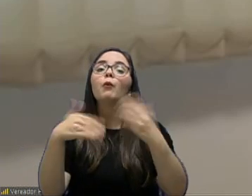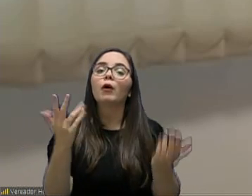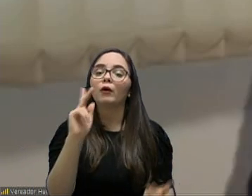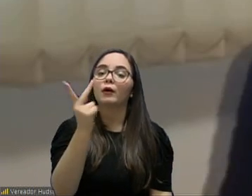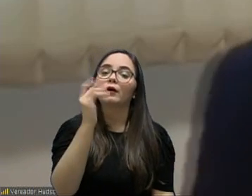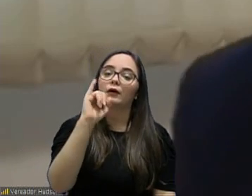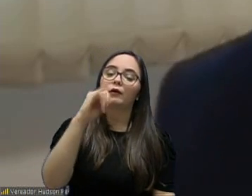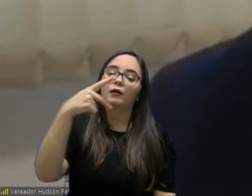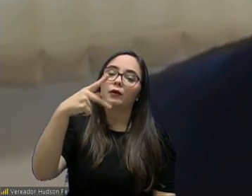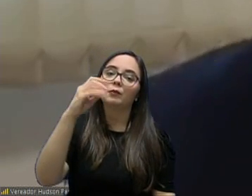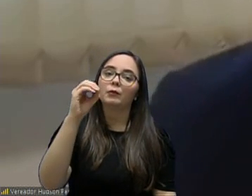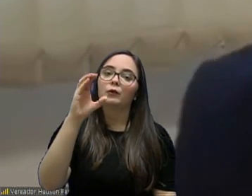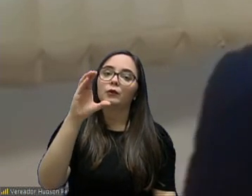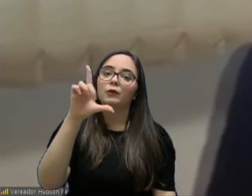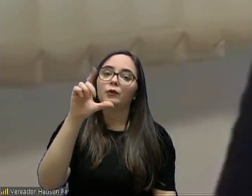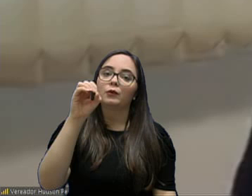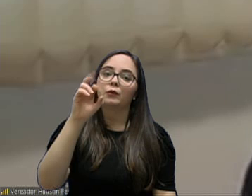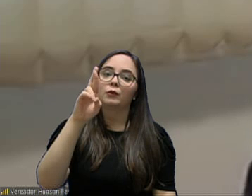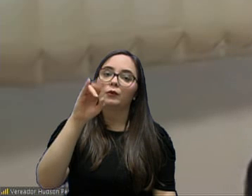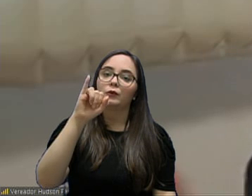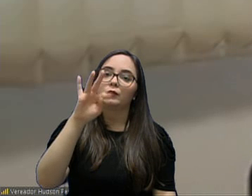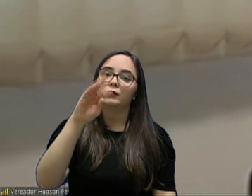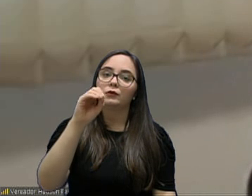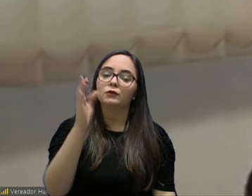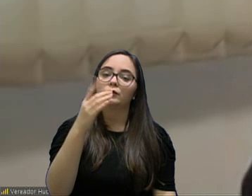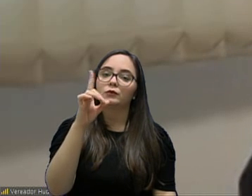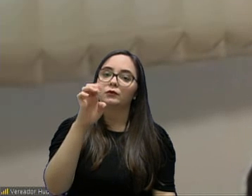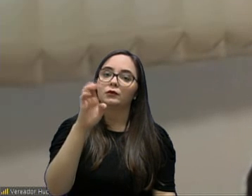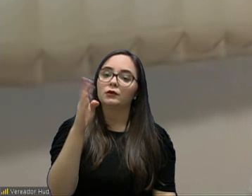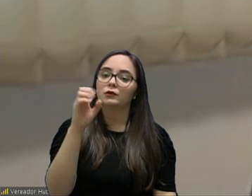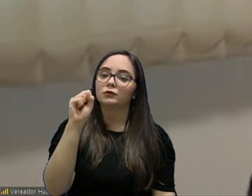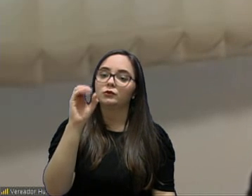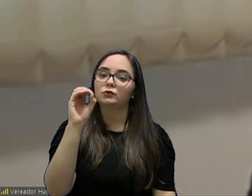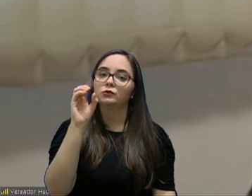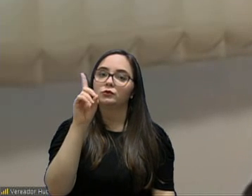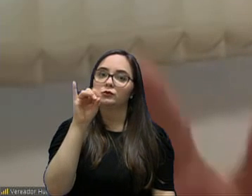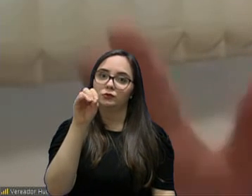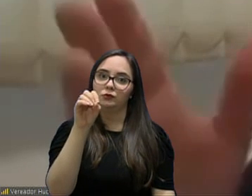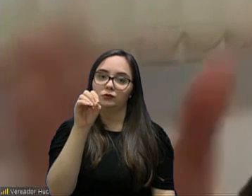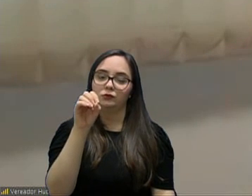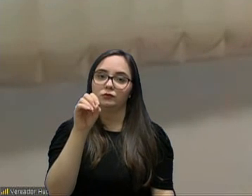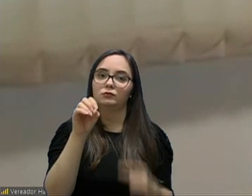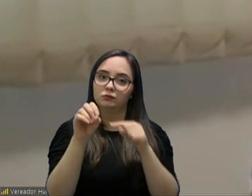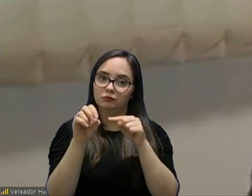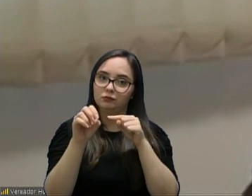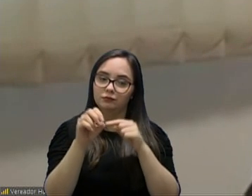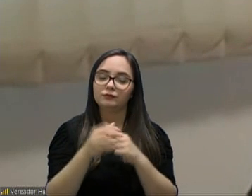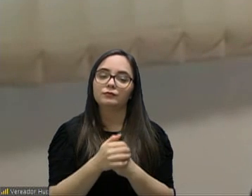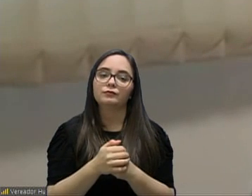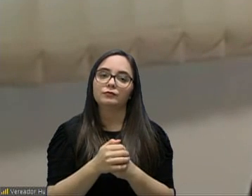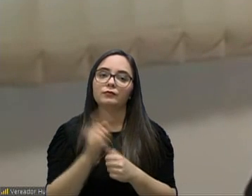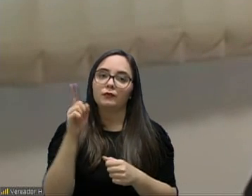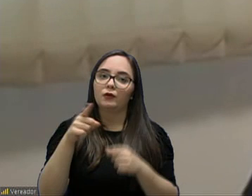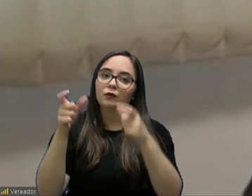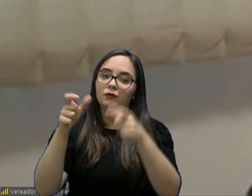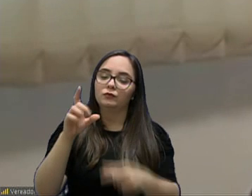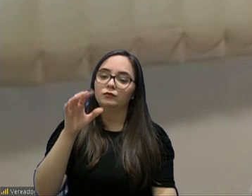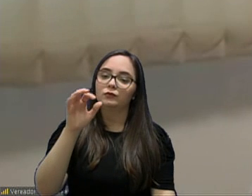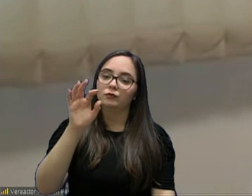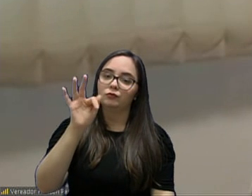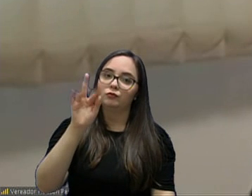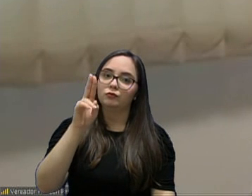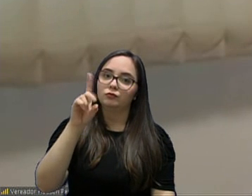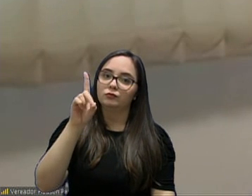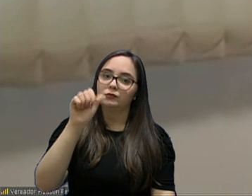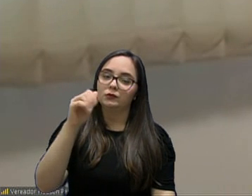que a Fundação do Baldírio do Amaral conseguiu e doou para a Prefeitura, da Fundação Baldírio do Amaral, que fez essa doação. Então, agradeço aqui o presidente